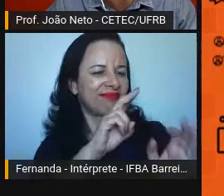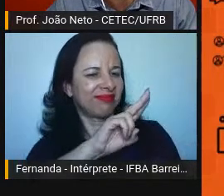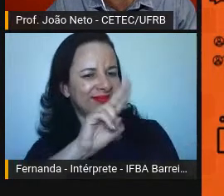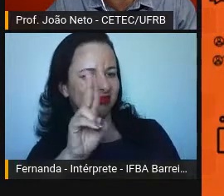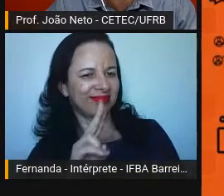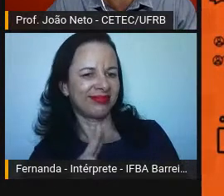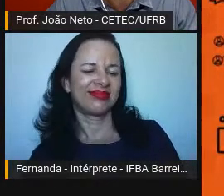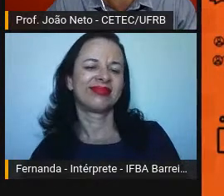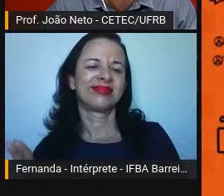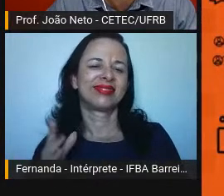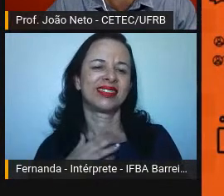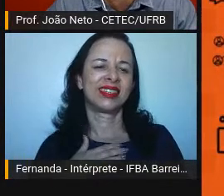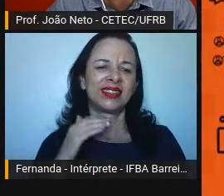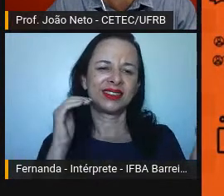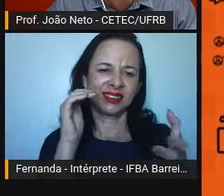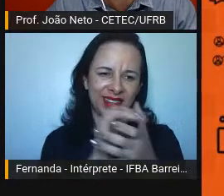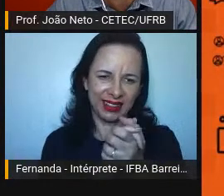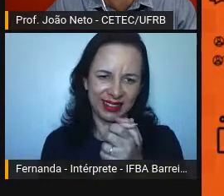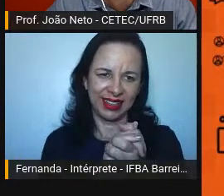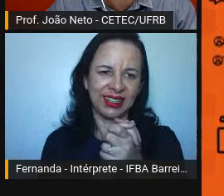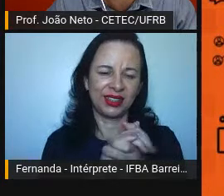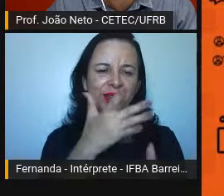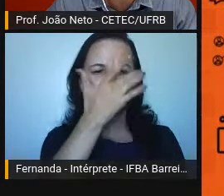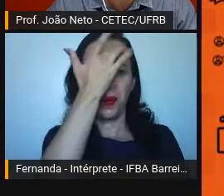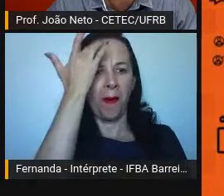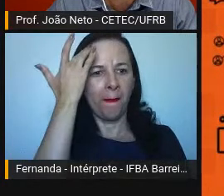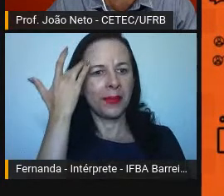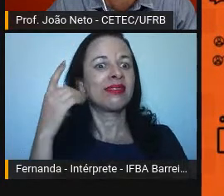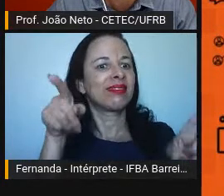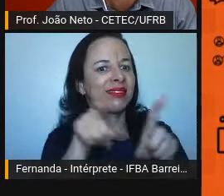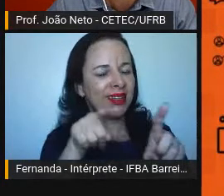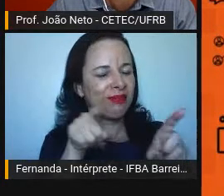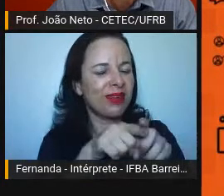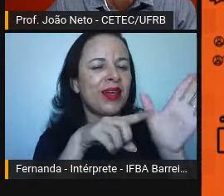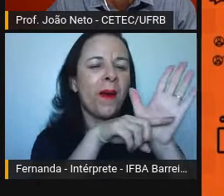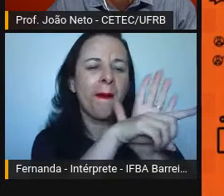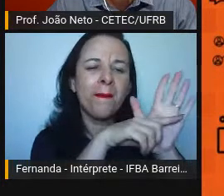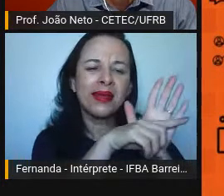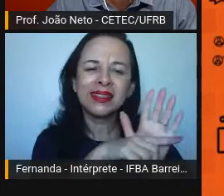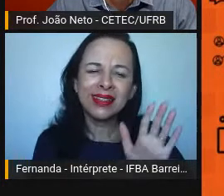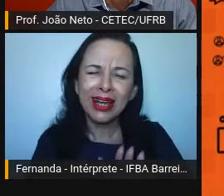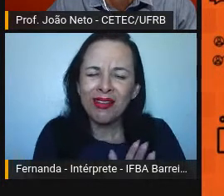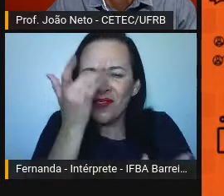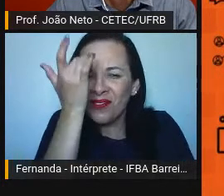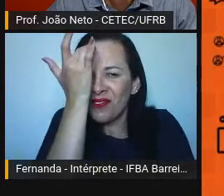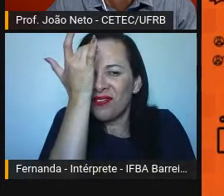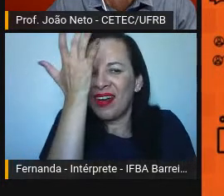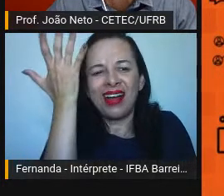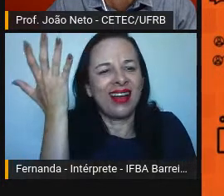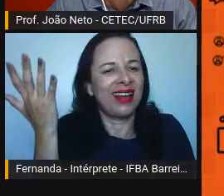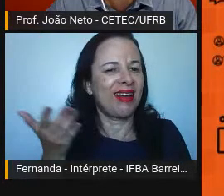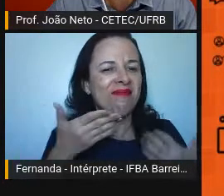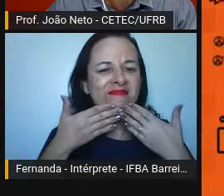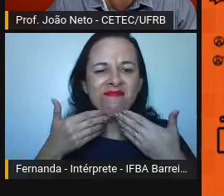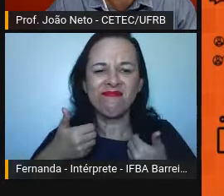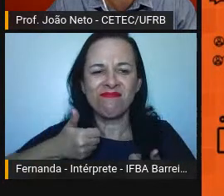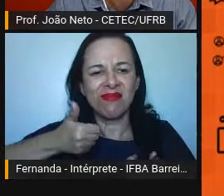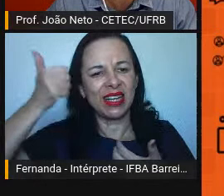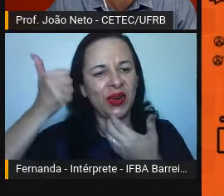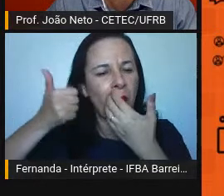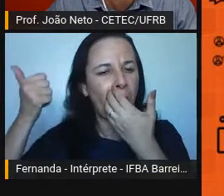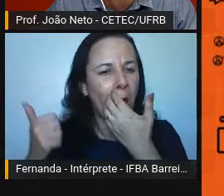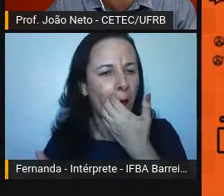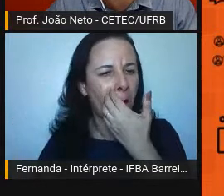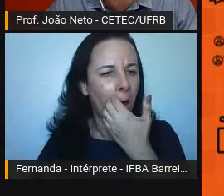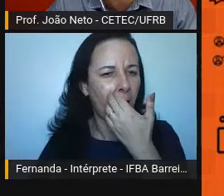e interessante corrente é casado com uma pessoa que também é pesquisadora explicou mais fáceis a após essa apresentação